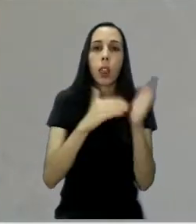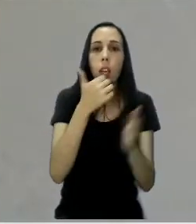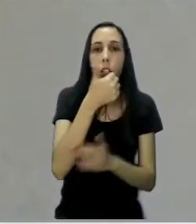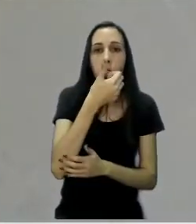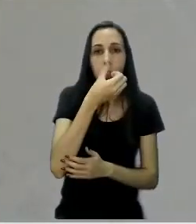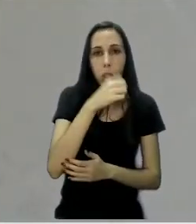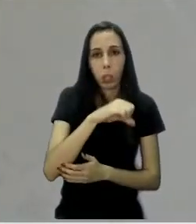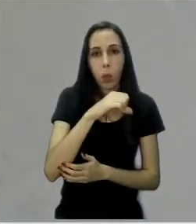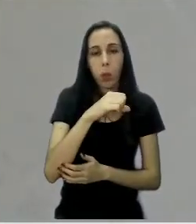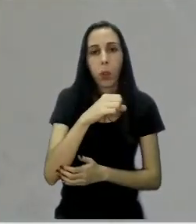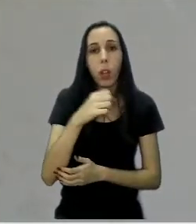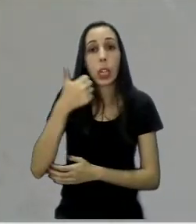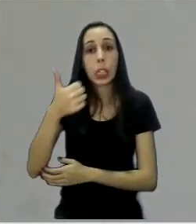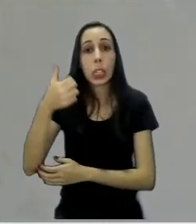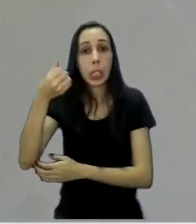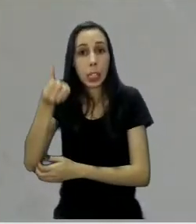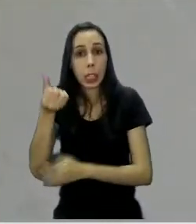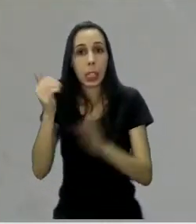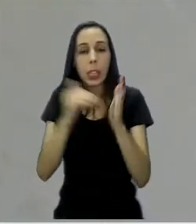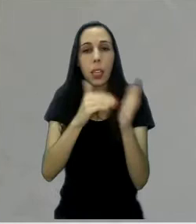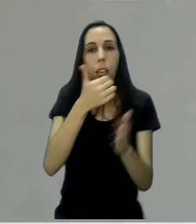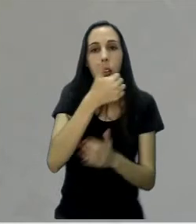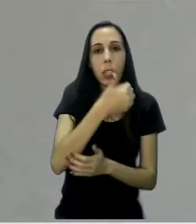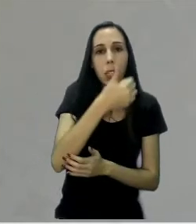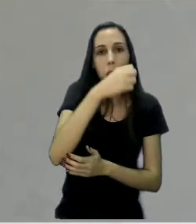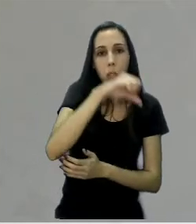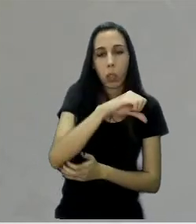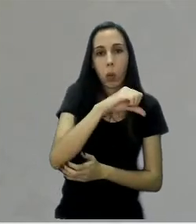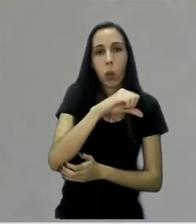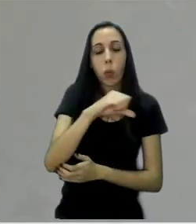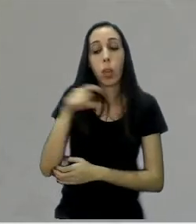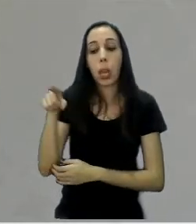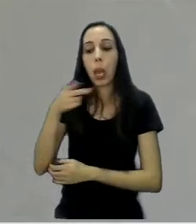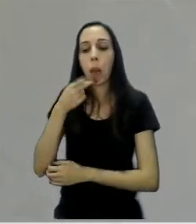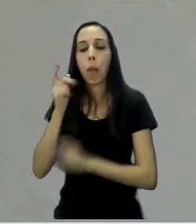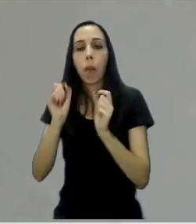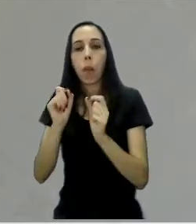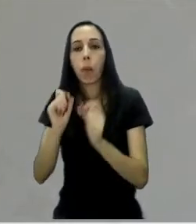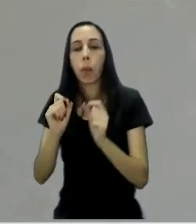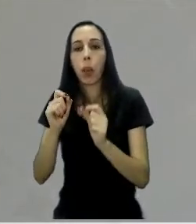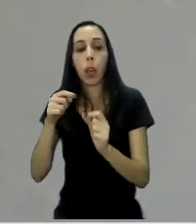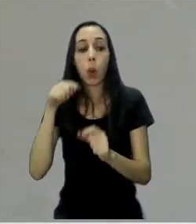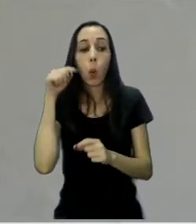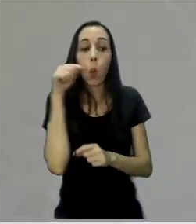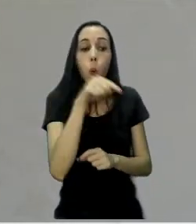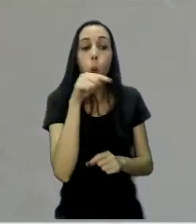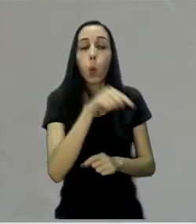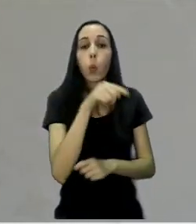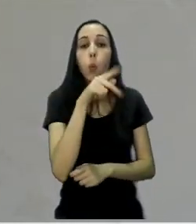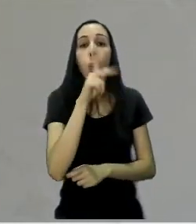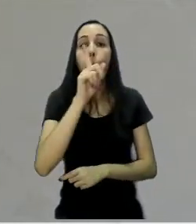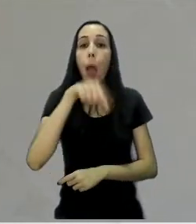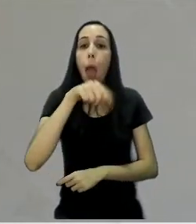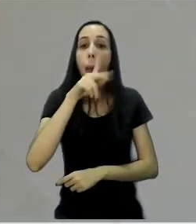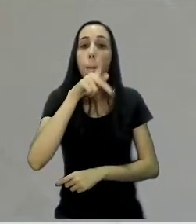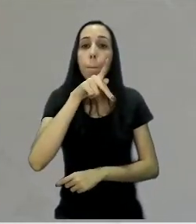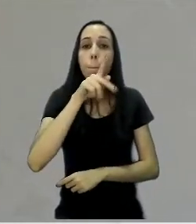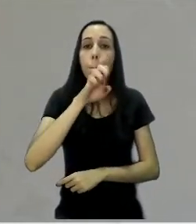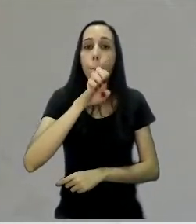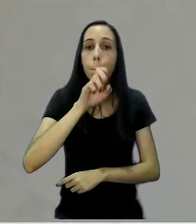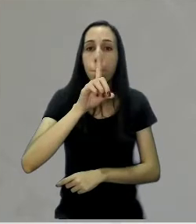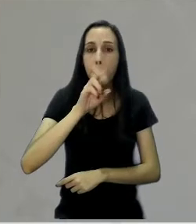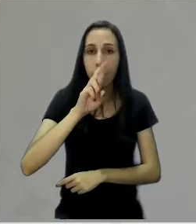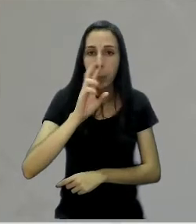E eu te declaro, isso é Jesus falando, tu és Pedro, e sobre esta